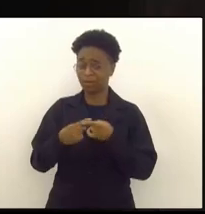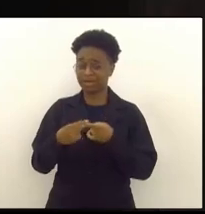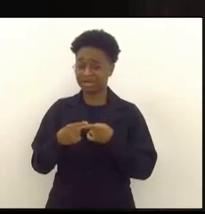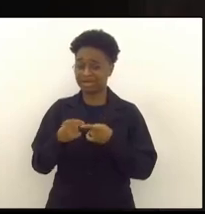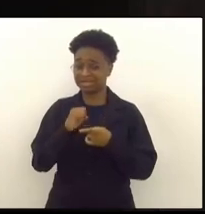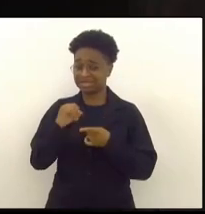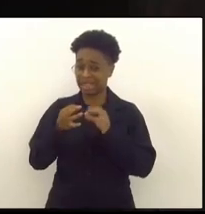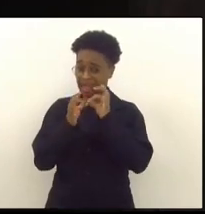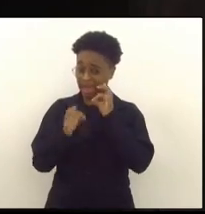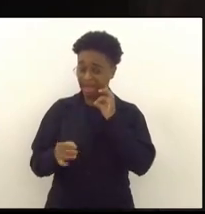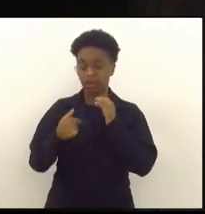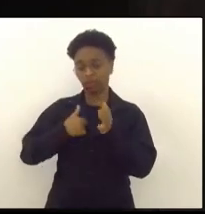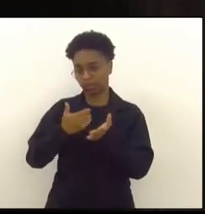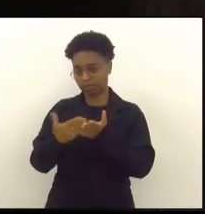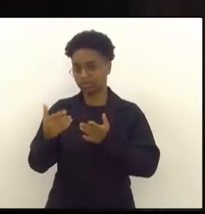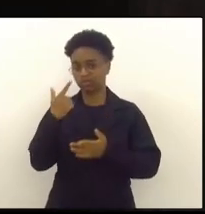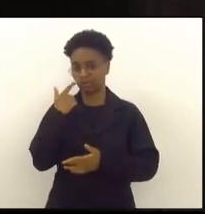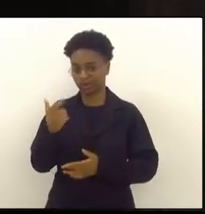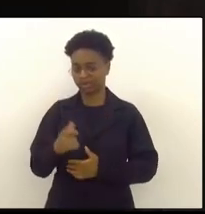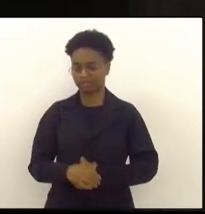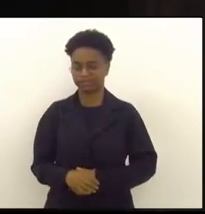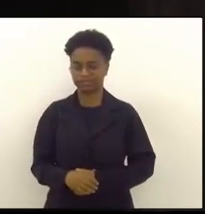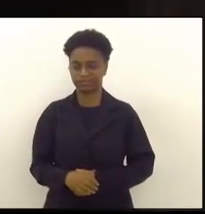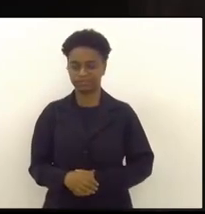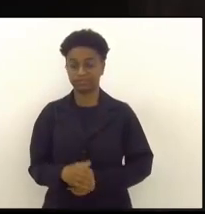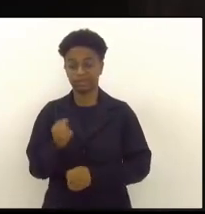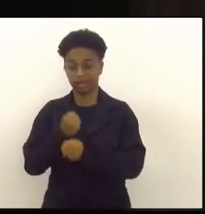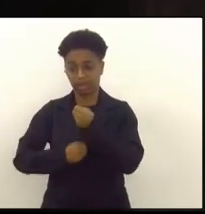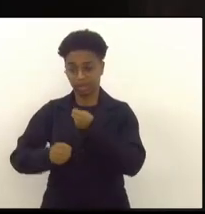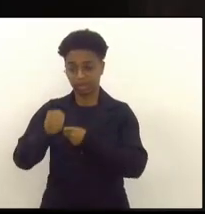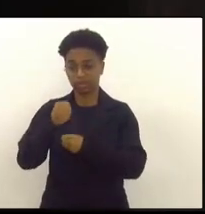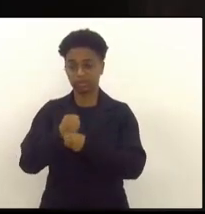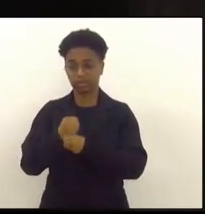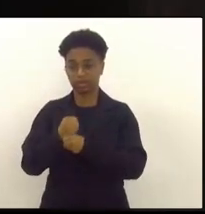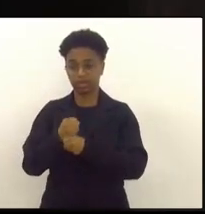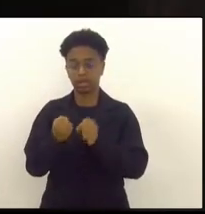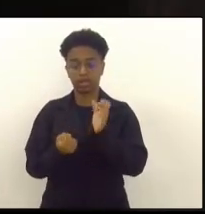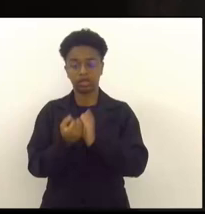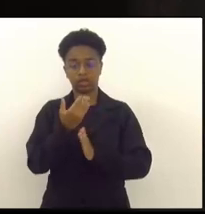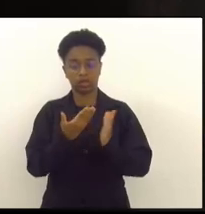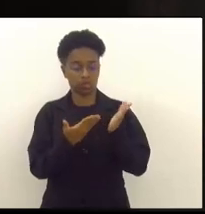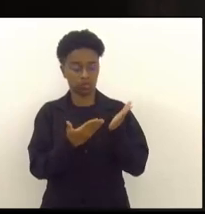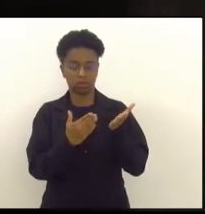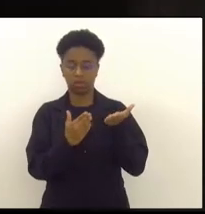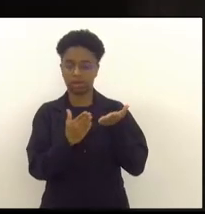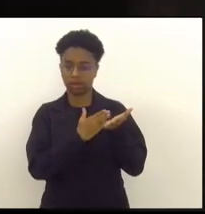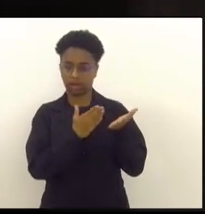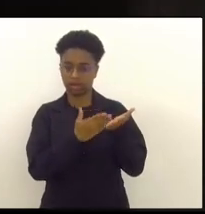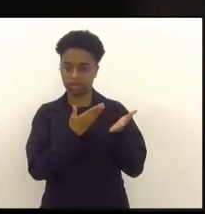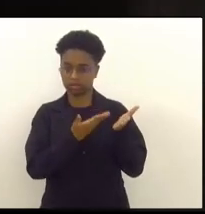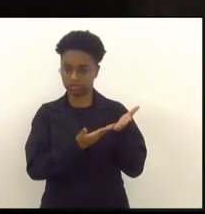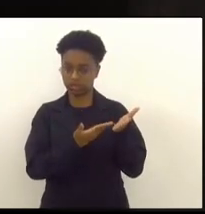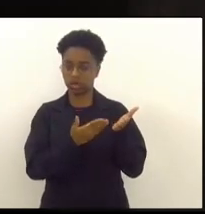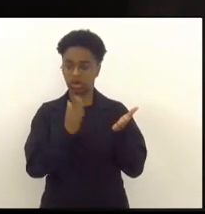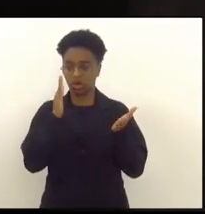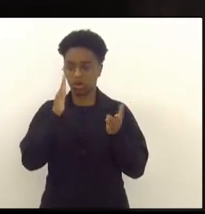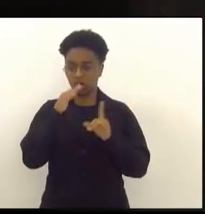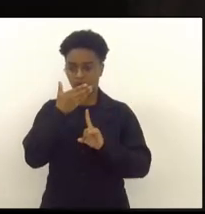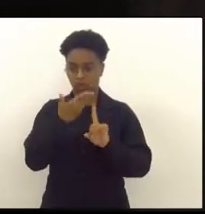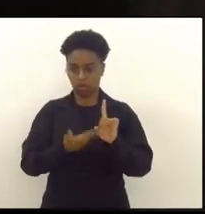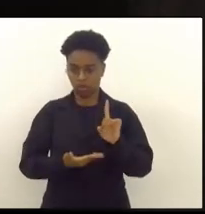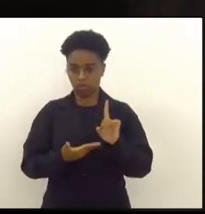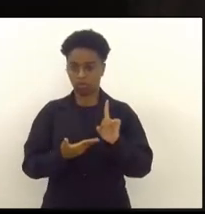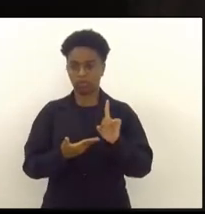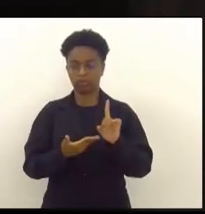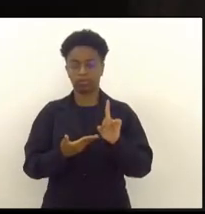Tá. Ano passado, quando foi feita aqui essa cartilha aqui, em homenagem aqui ao senhor Orlandino